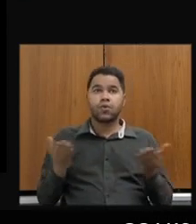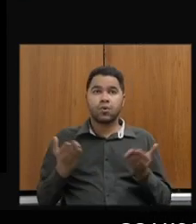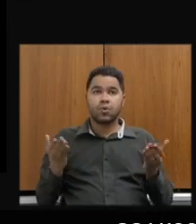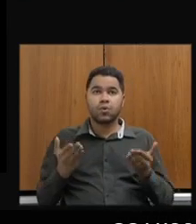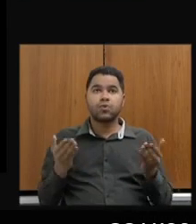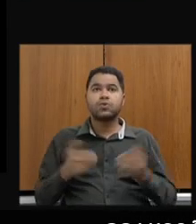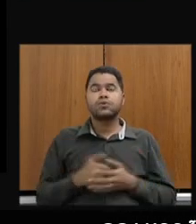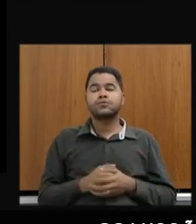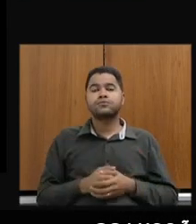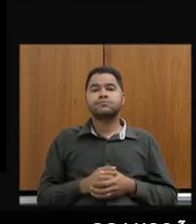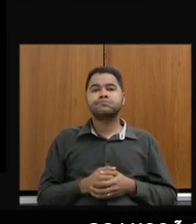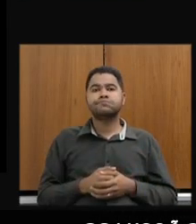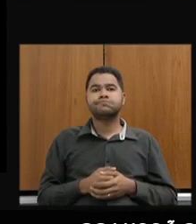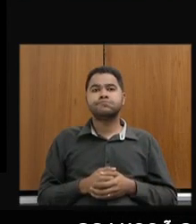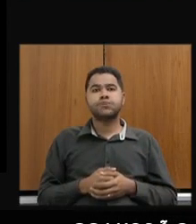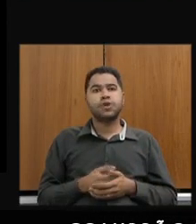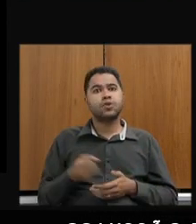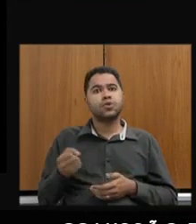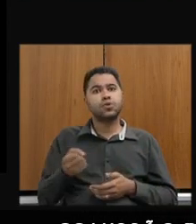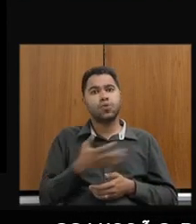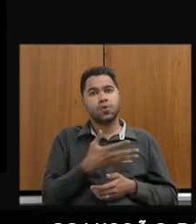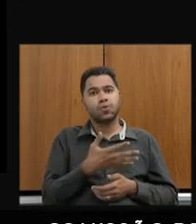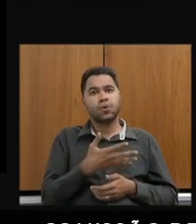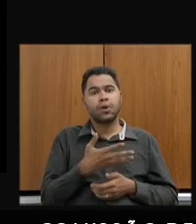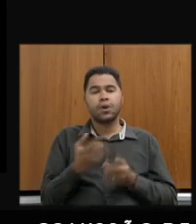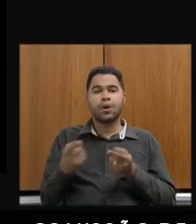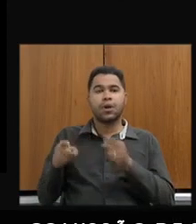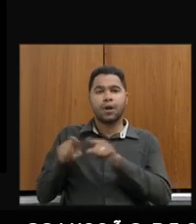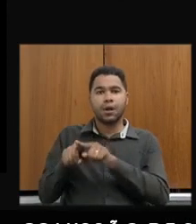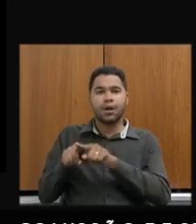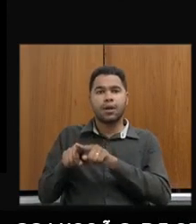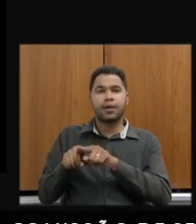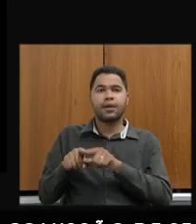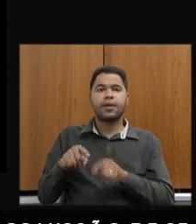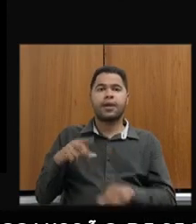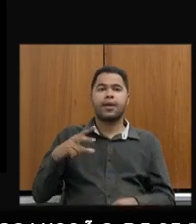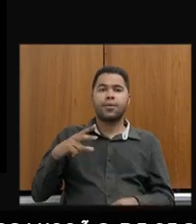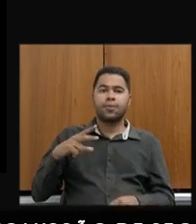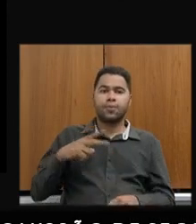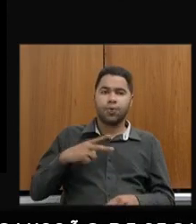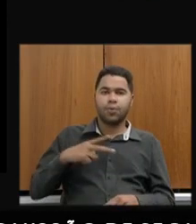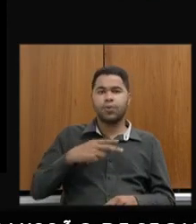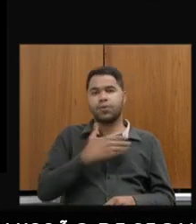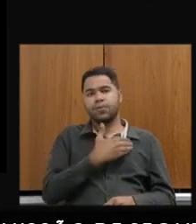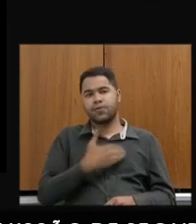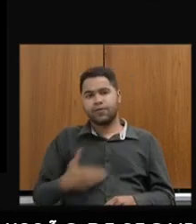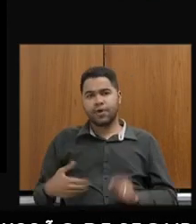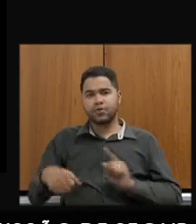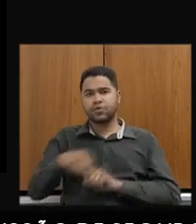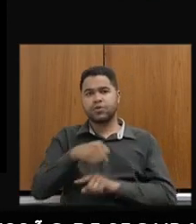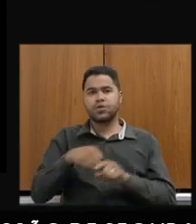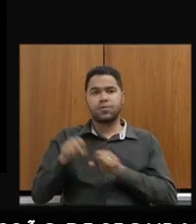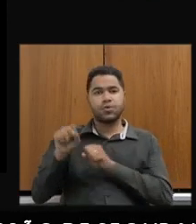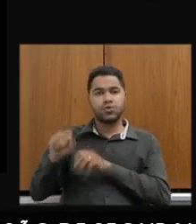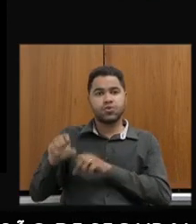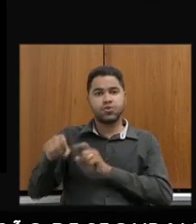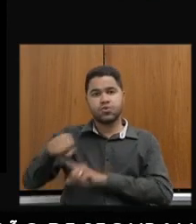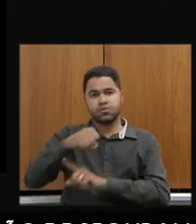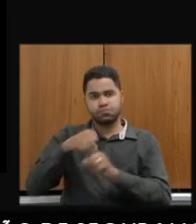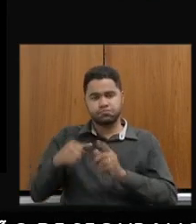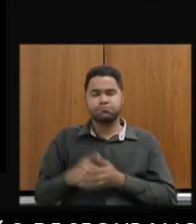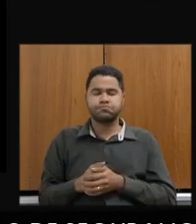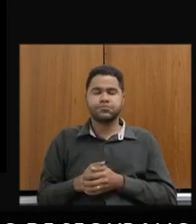nós temos uma coisa inusitada que a parceria público-privada no sistema socioeducativo o governo federal